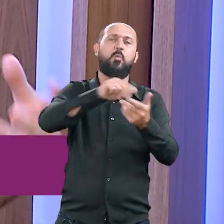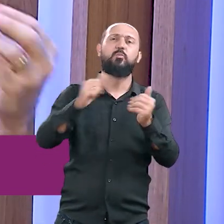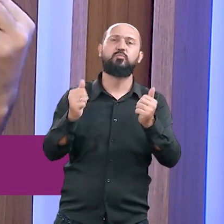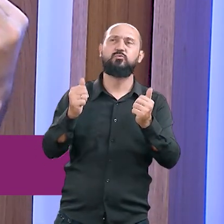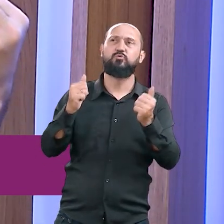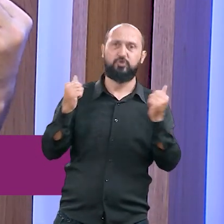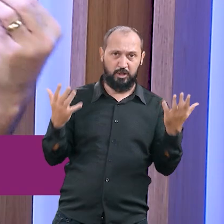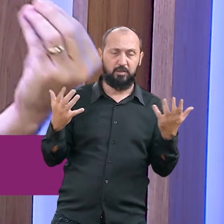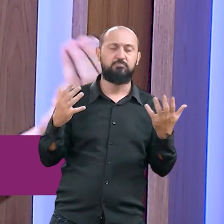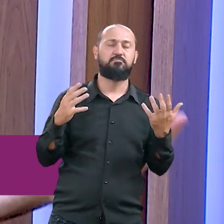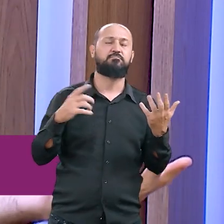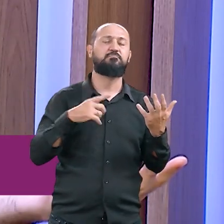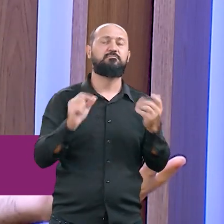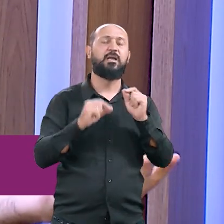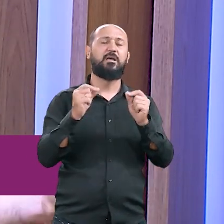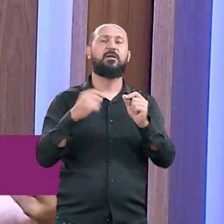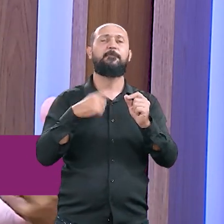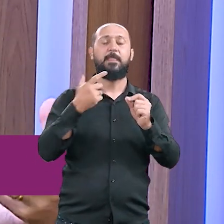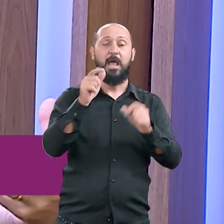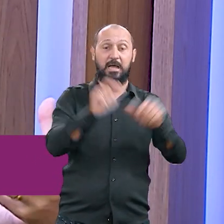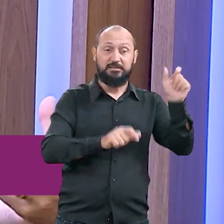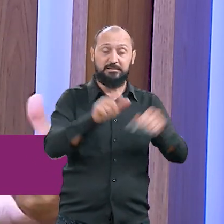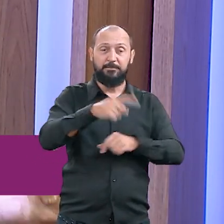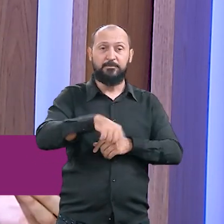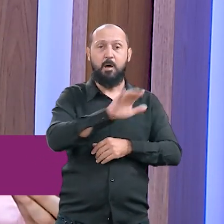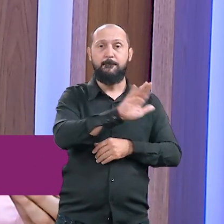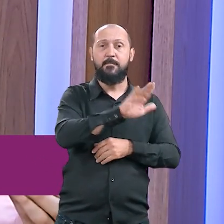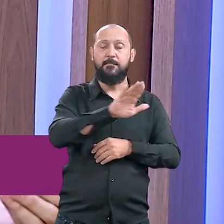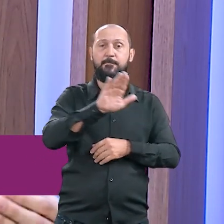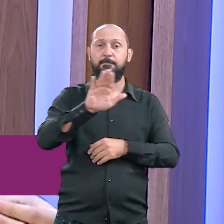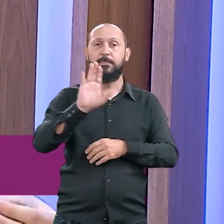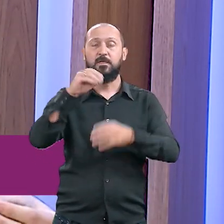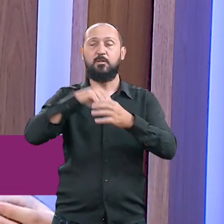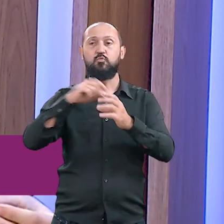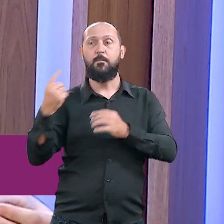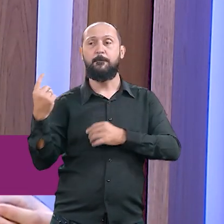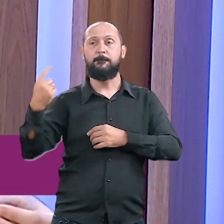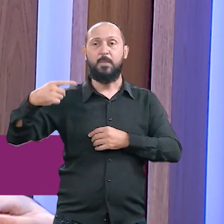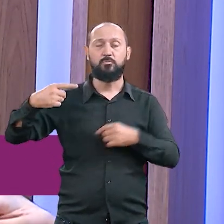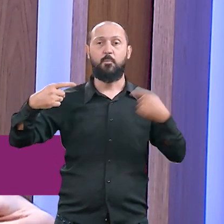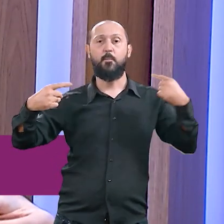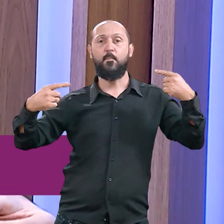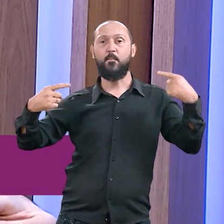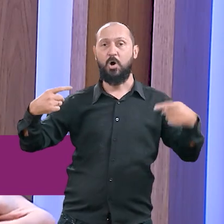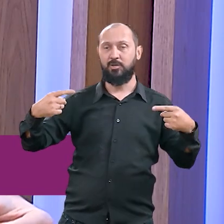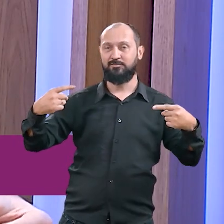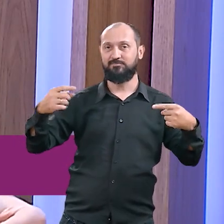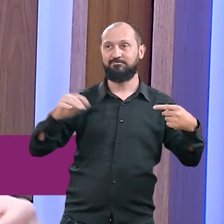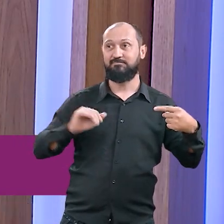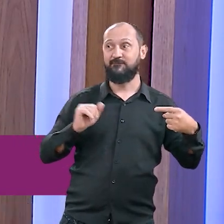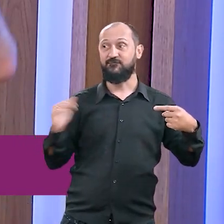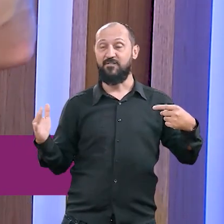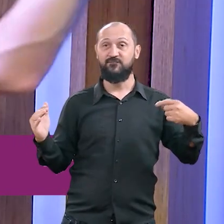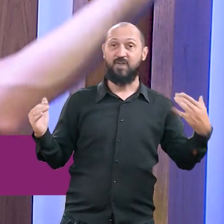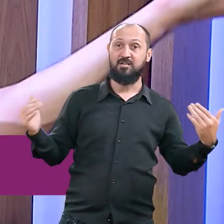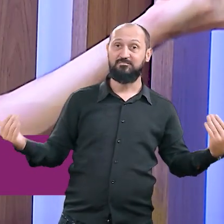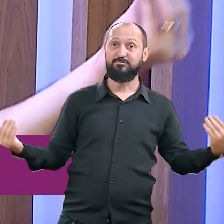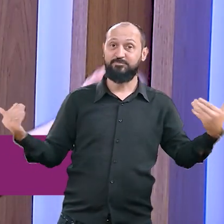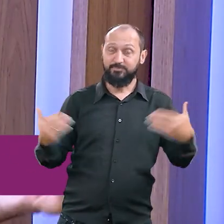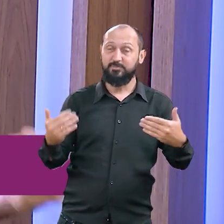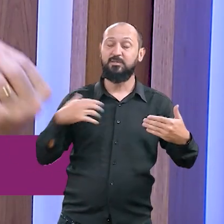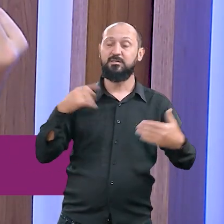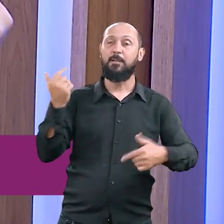ele entra no estádio sozinho e de repente está o pai dele falando um texto com a voz, com a entonação, tudo muito parecido. Então, tem o lado muito legal